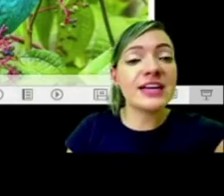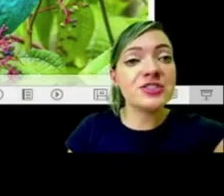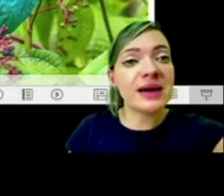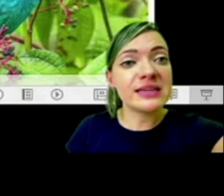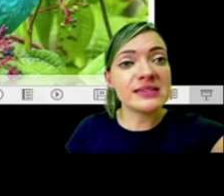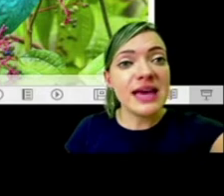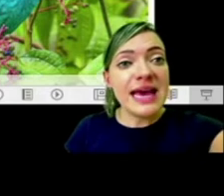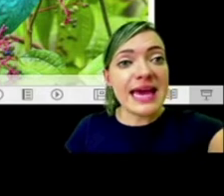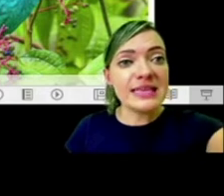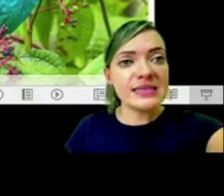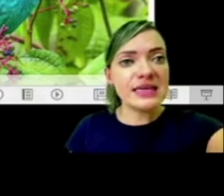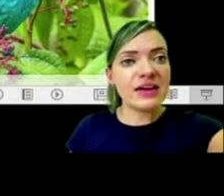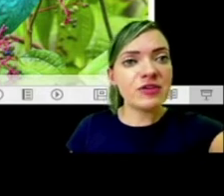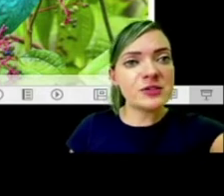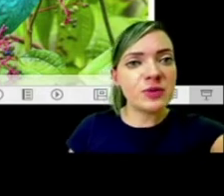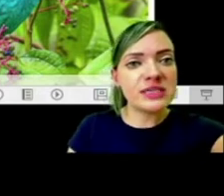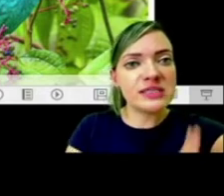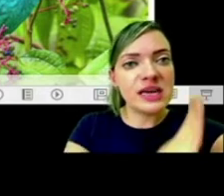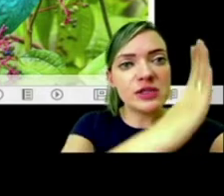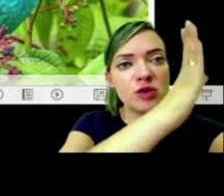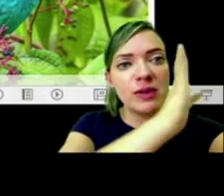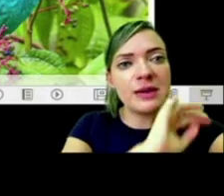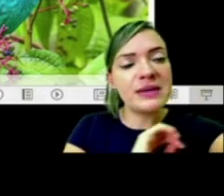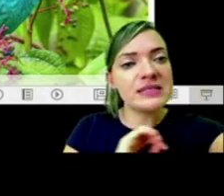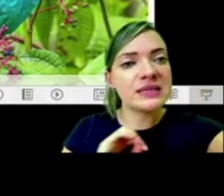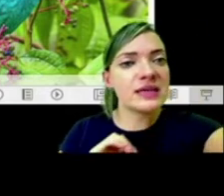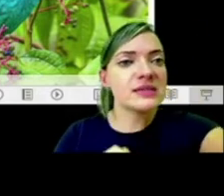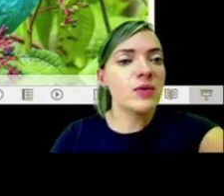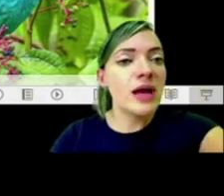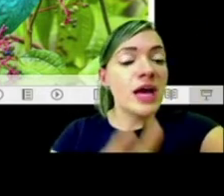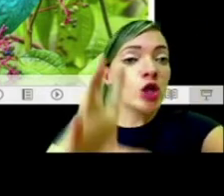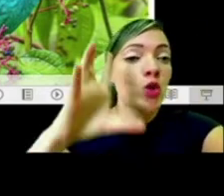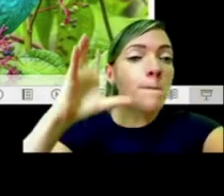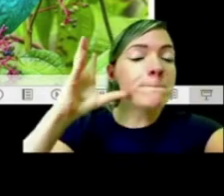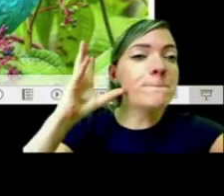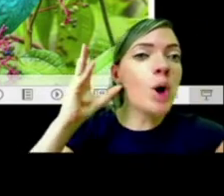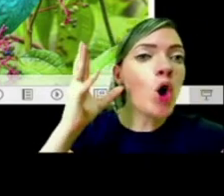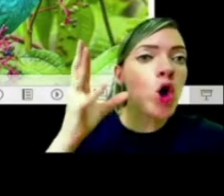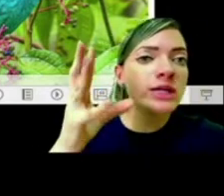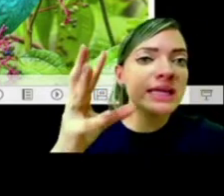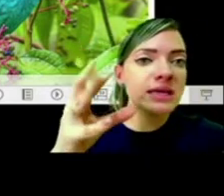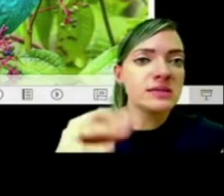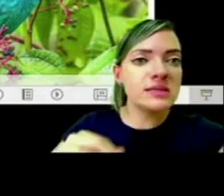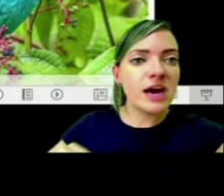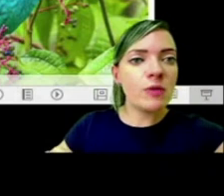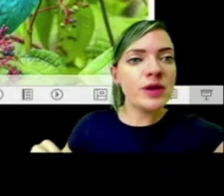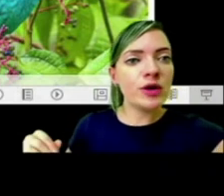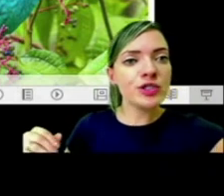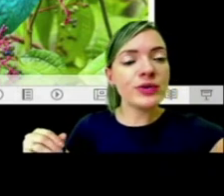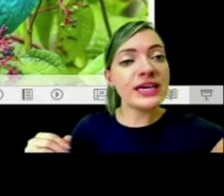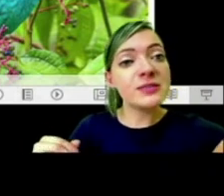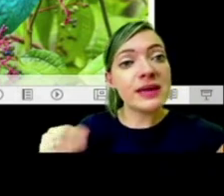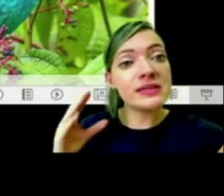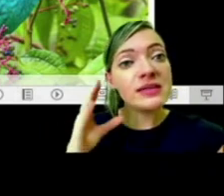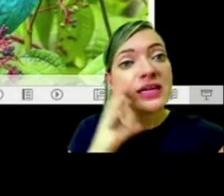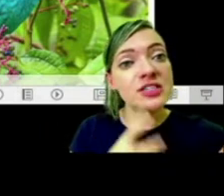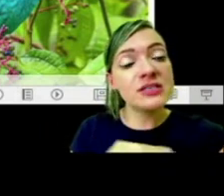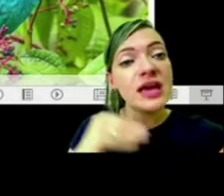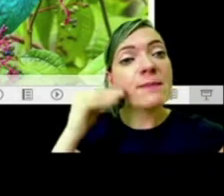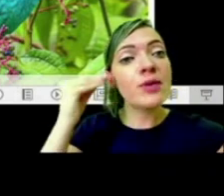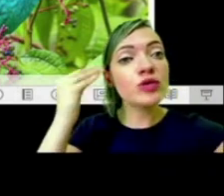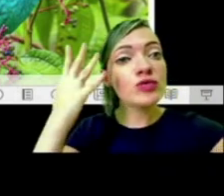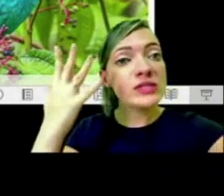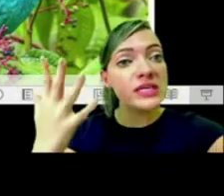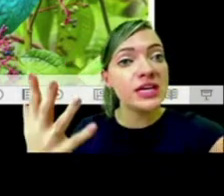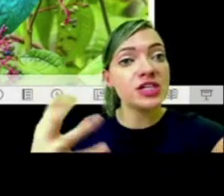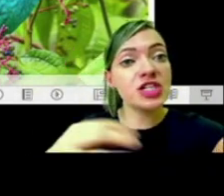ENEM, que cai demais. Esse gráfico exponencial é só uma representação do potencial biótico que a espécie tem de